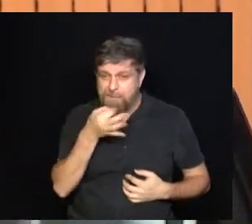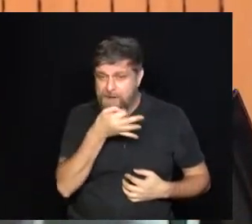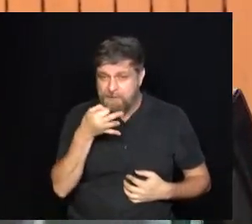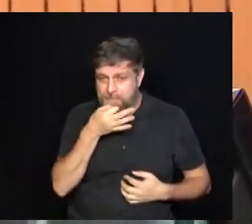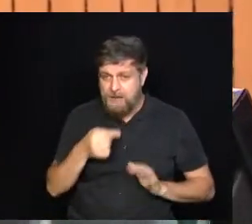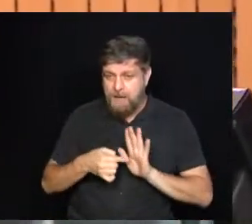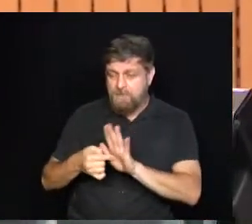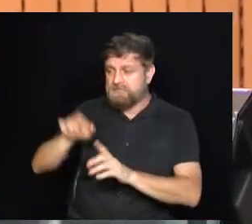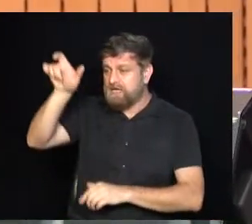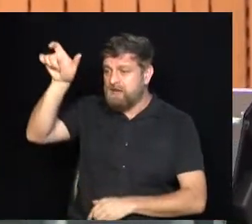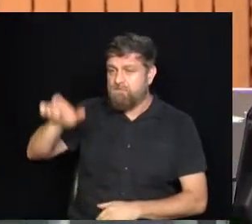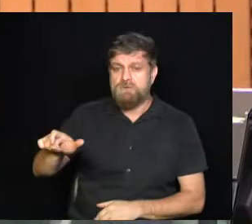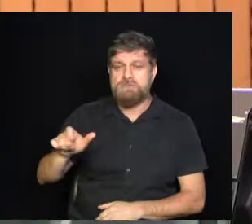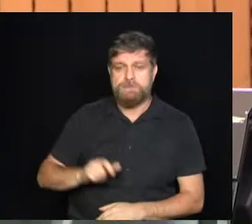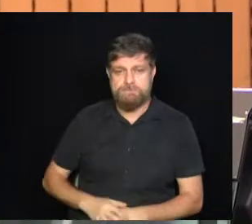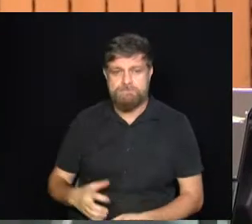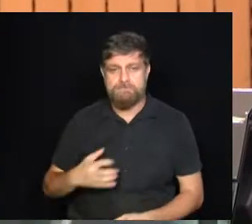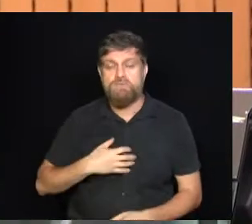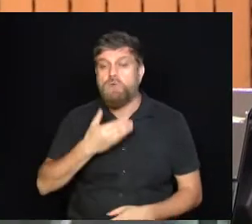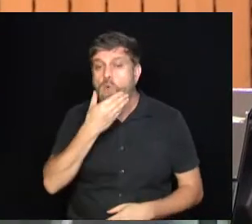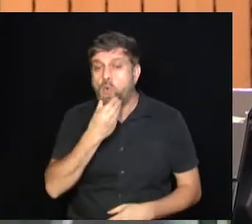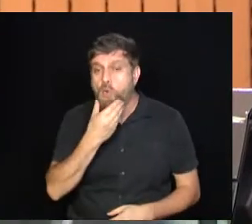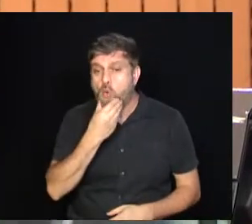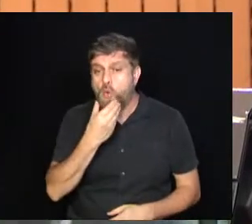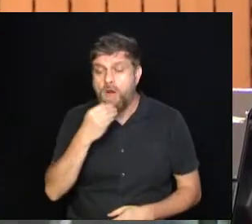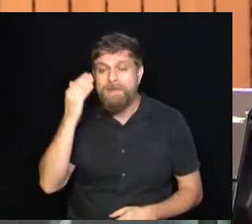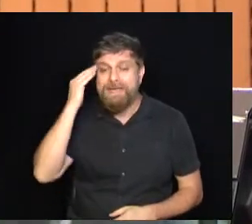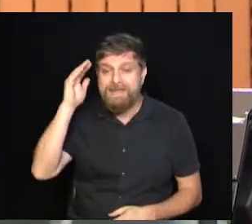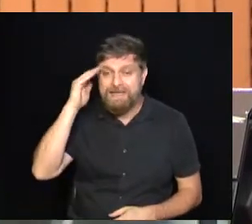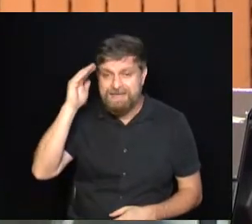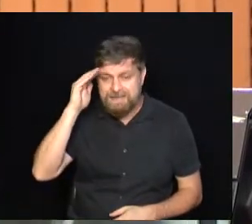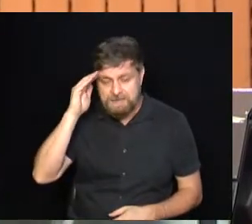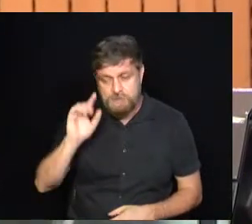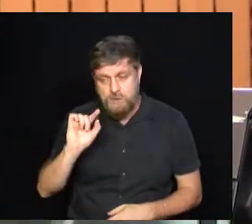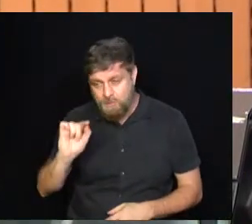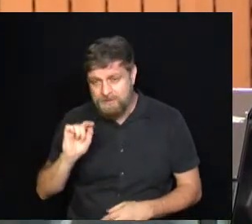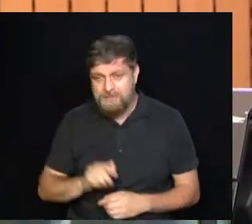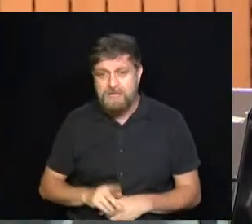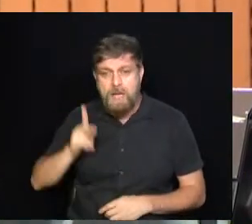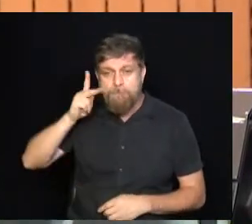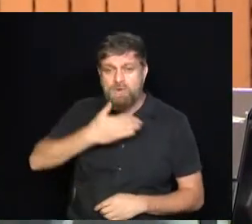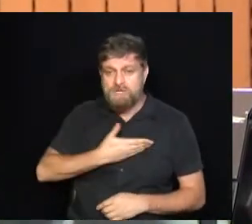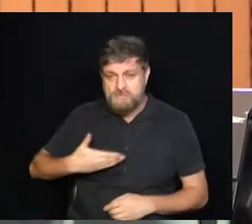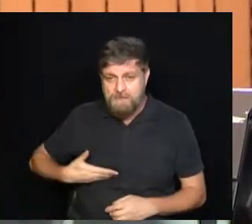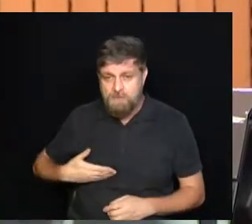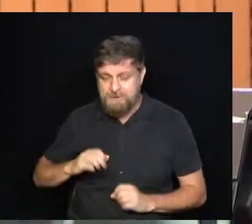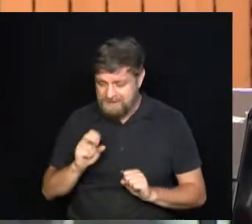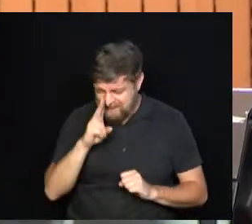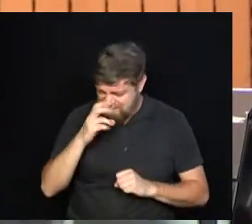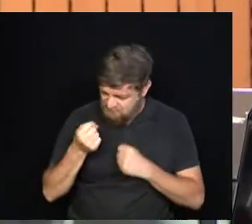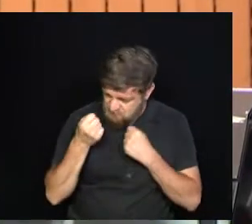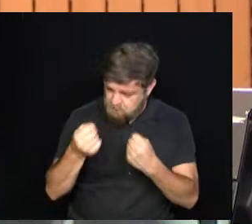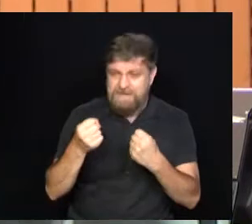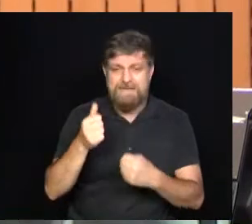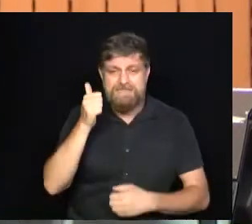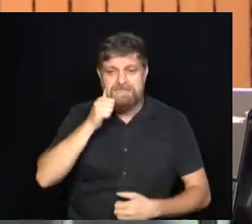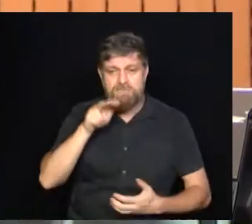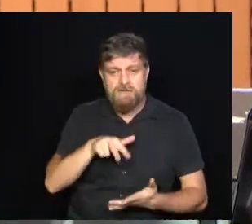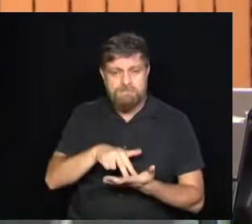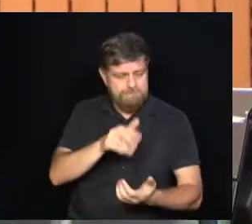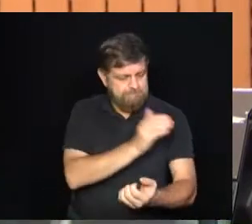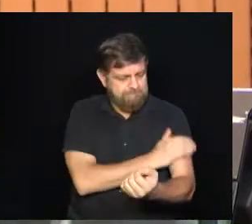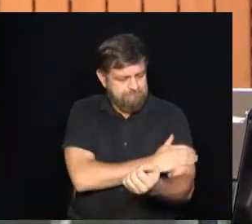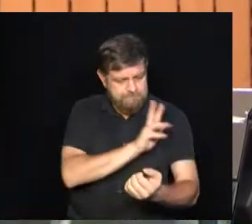posicionamento, o posicionamento de um homem que entende a necessidade da política pública e do fortalecimento das mulheres. Eu agradeço ao